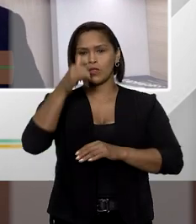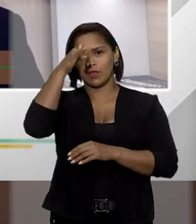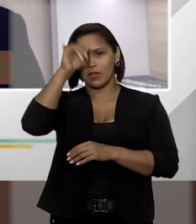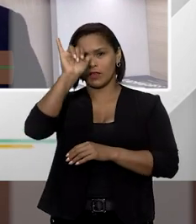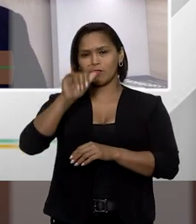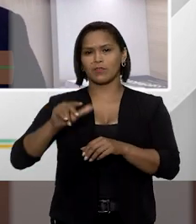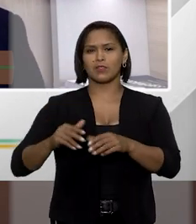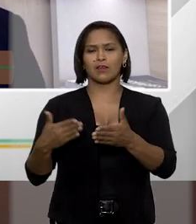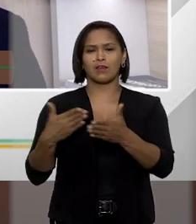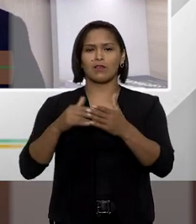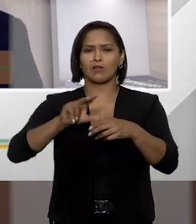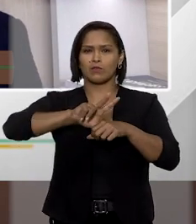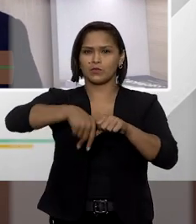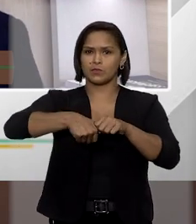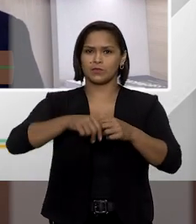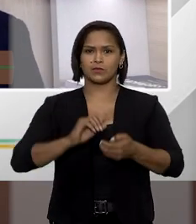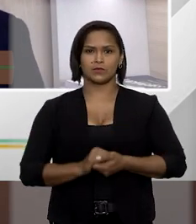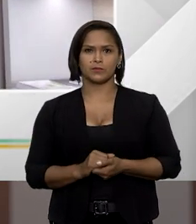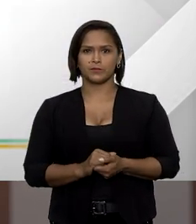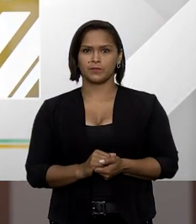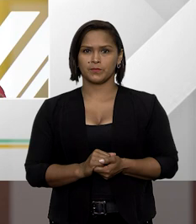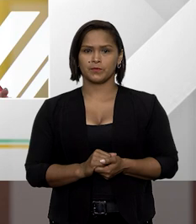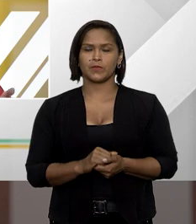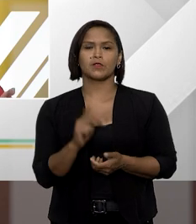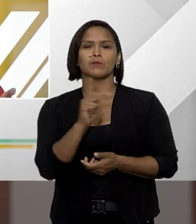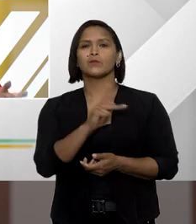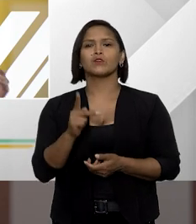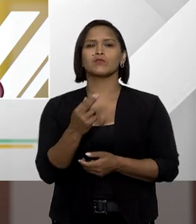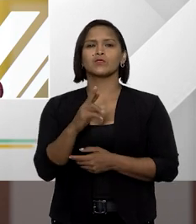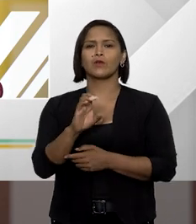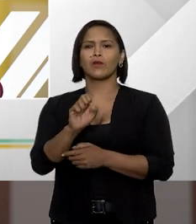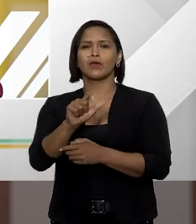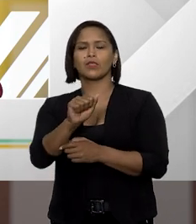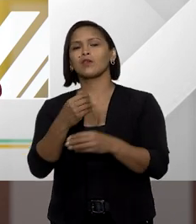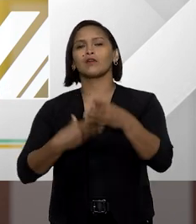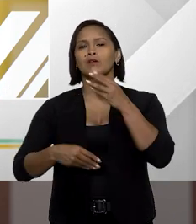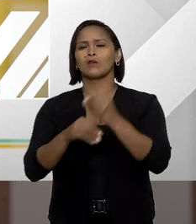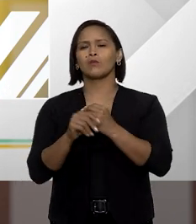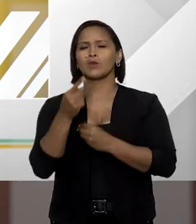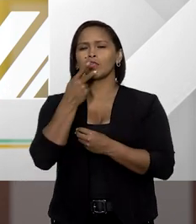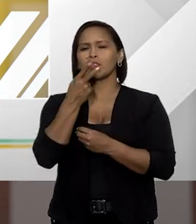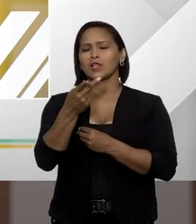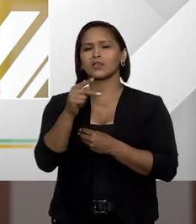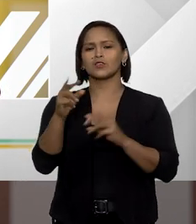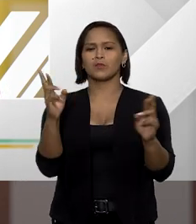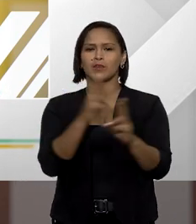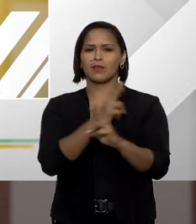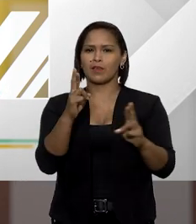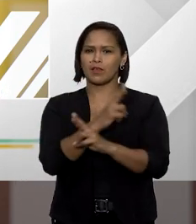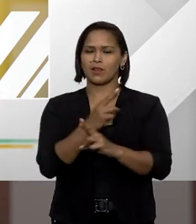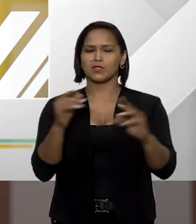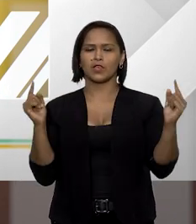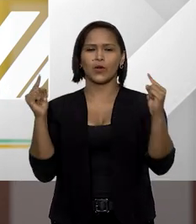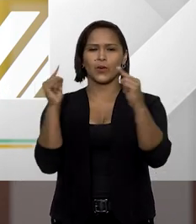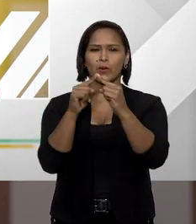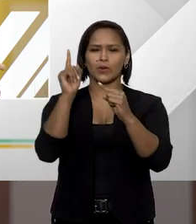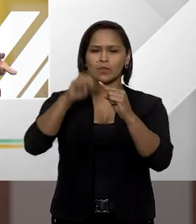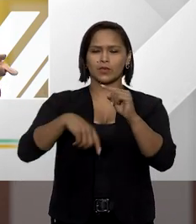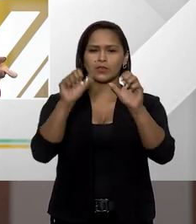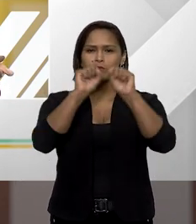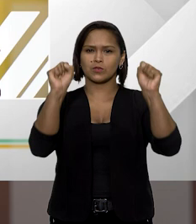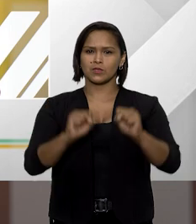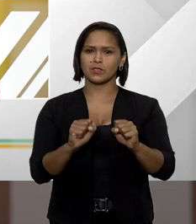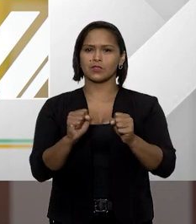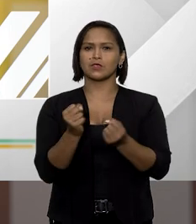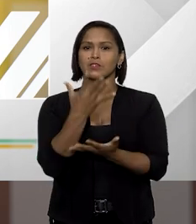e repressão à corrupção. Professor René, gostaria de complementar alguma coisa sobre essa relação, né, essa conexão do